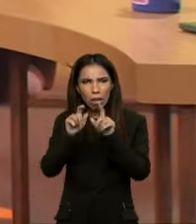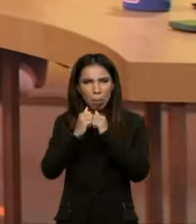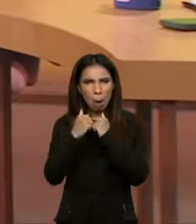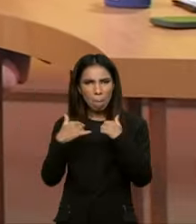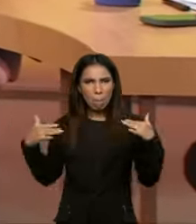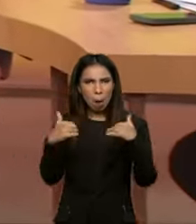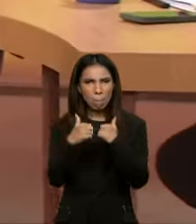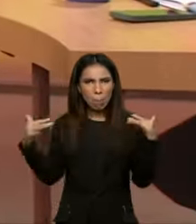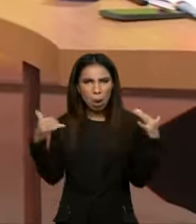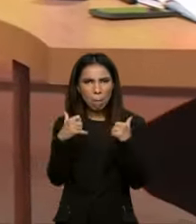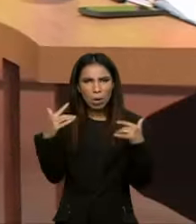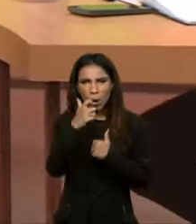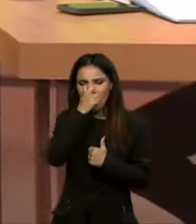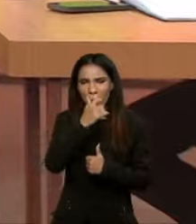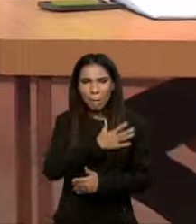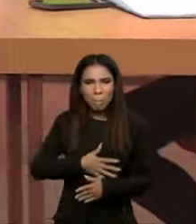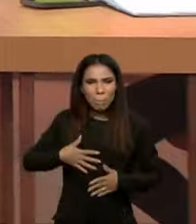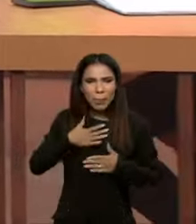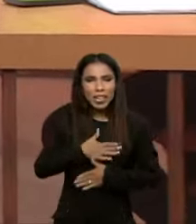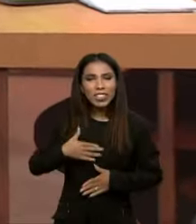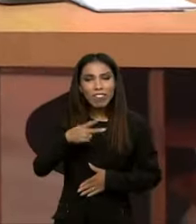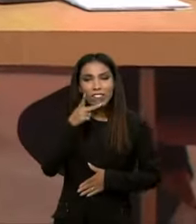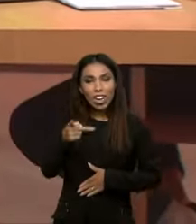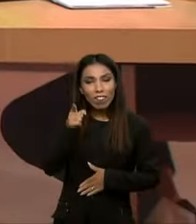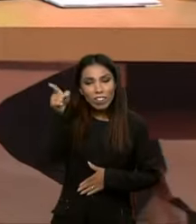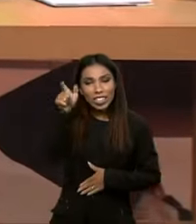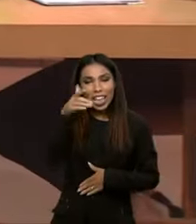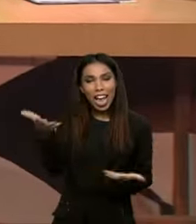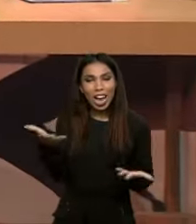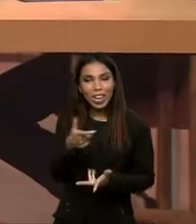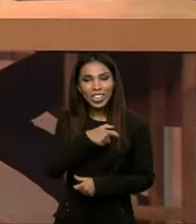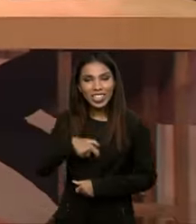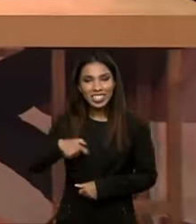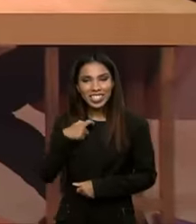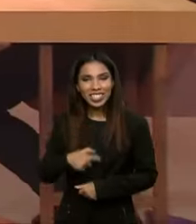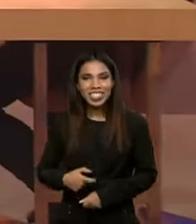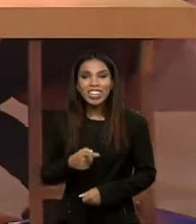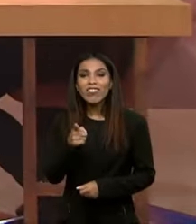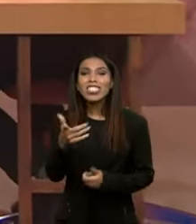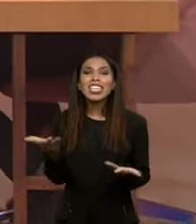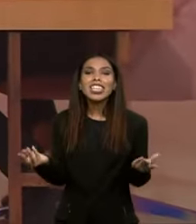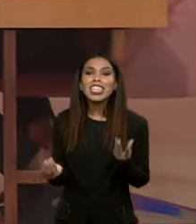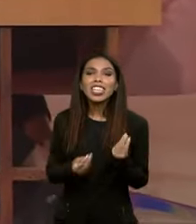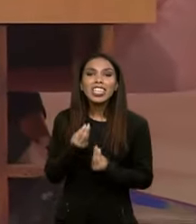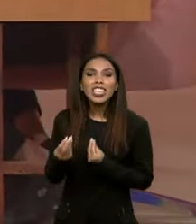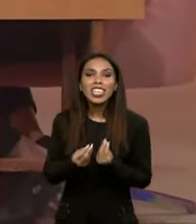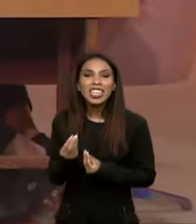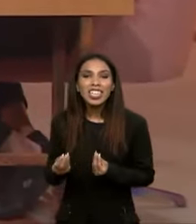falar com você direto da Suíça. Olha ali você, meu lindinho! Como é que você tá?